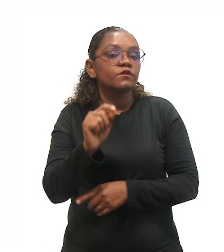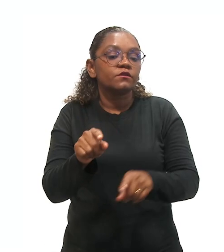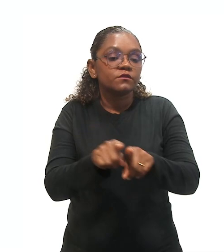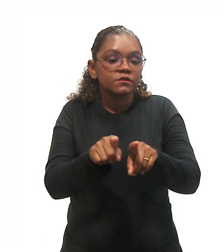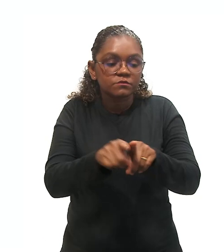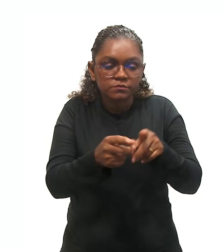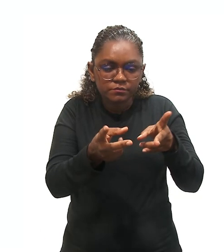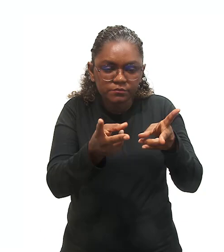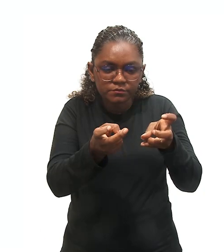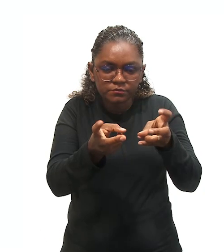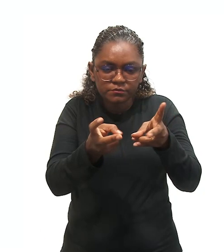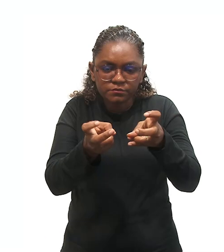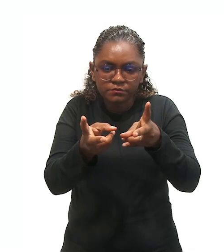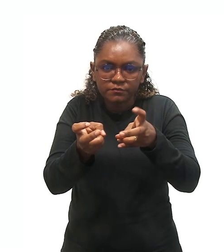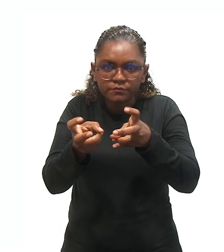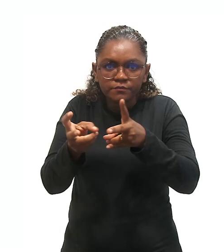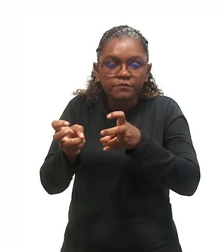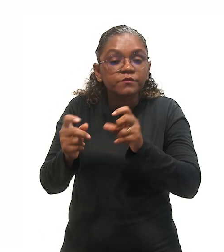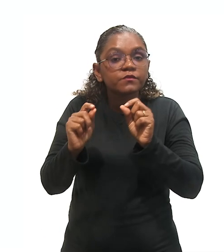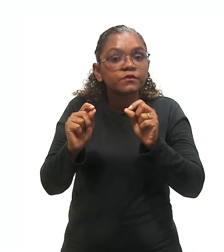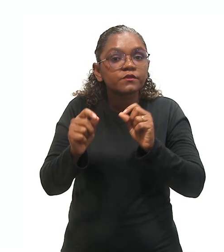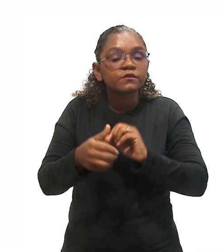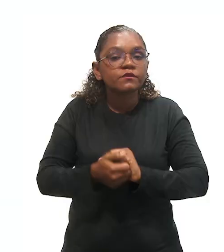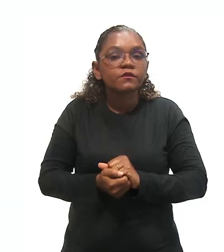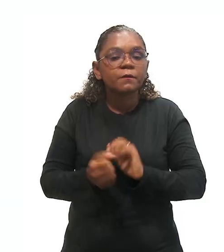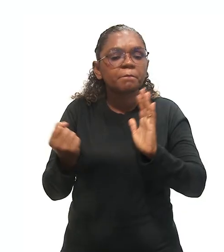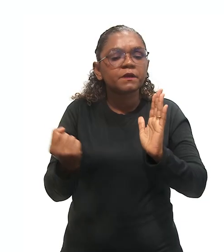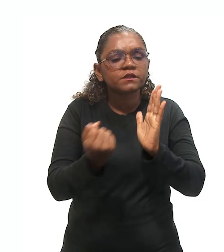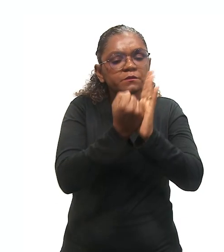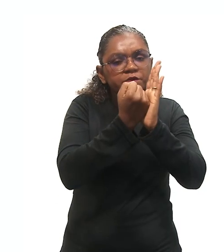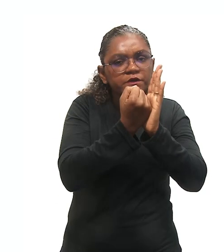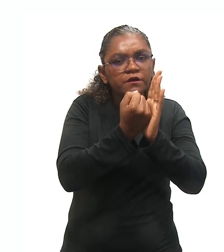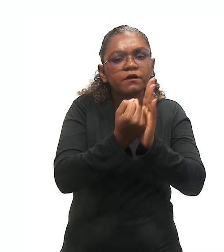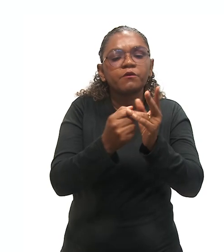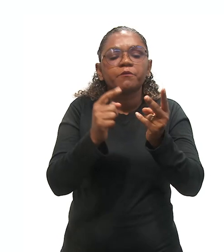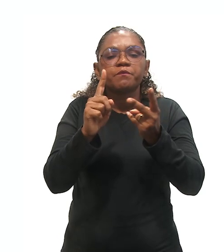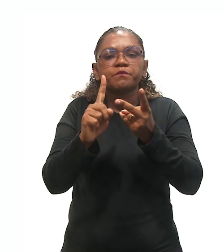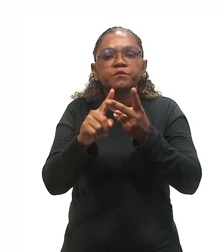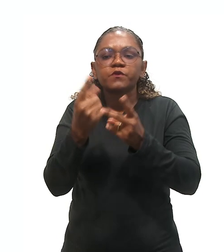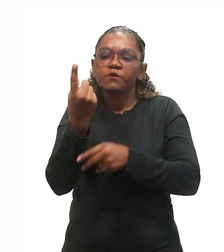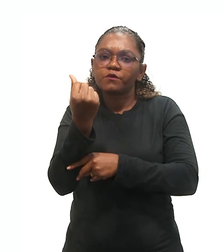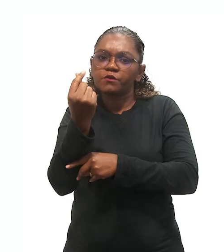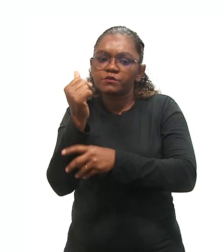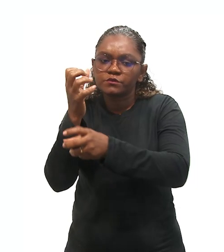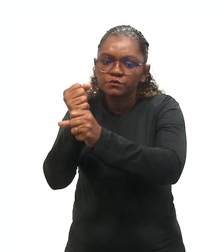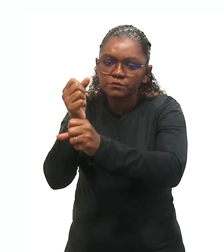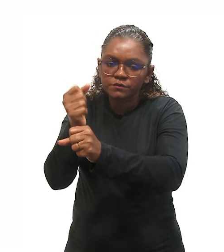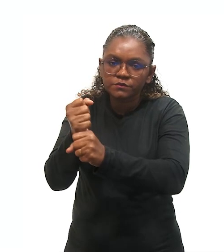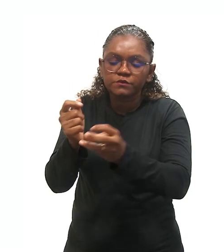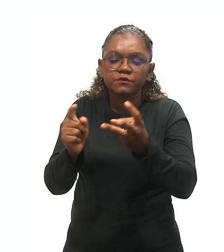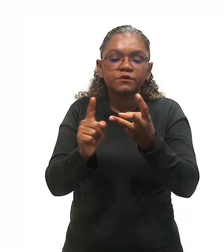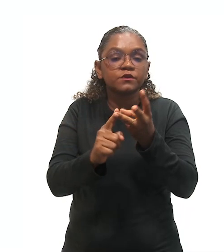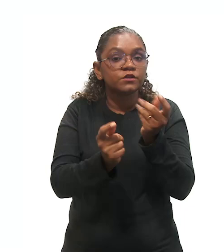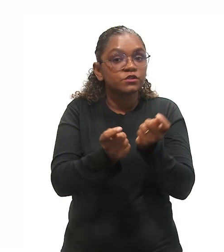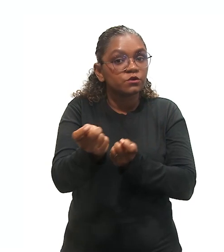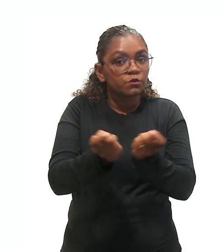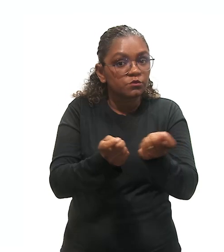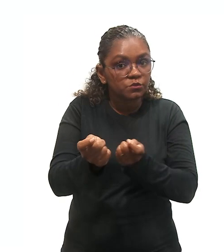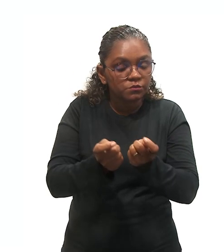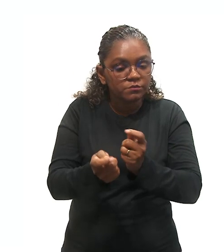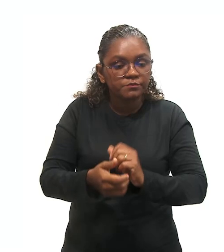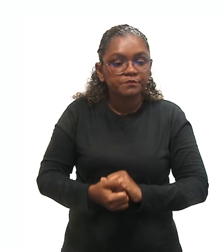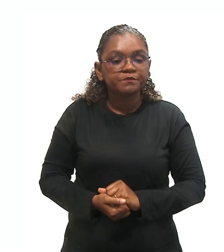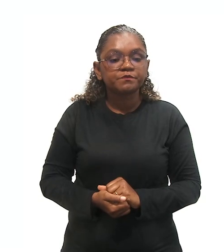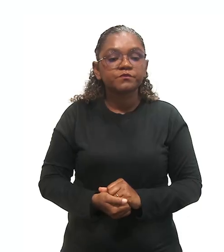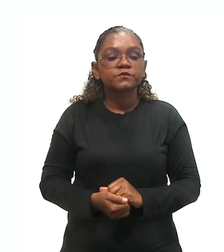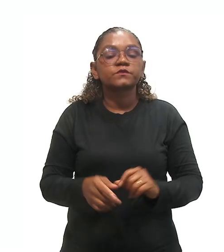distinguir os registros de natureza patrimonial, orçamentária e de controle, atender